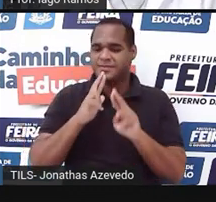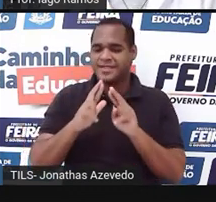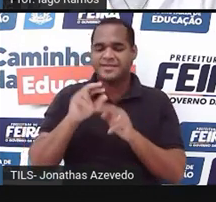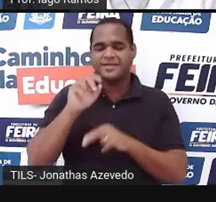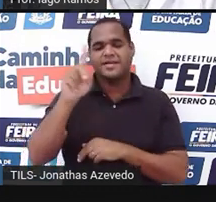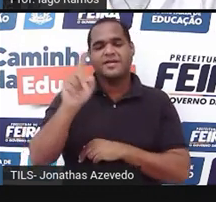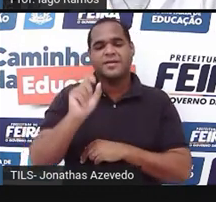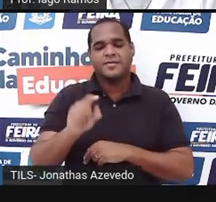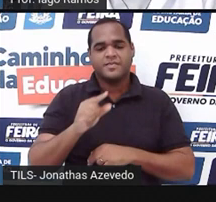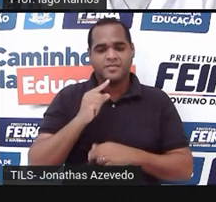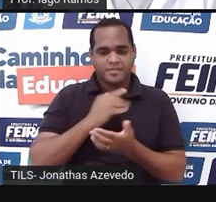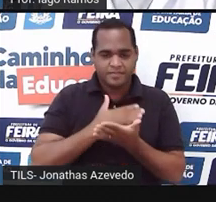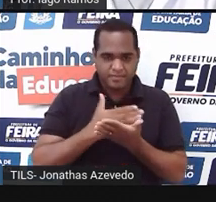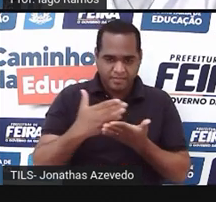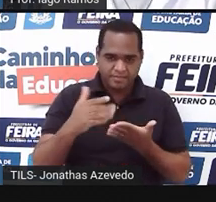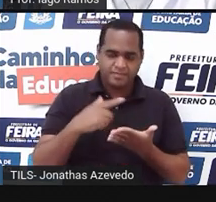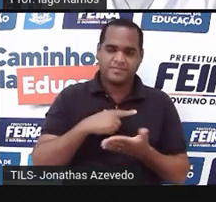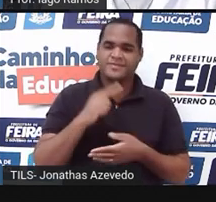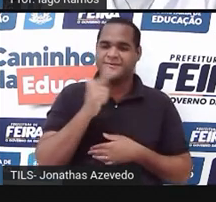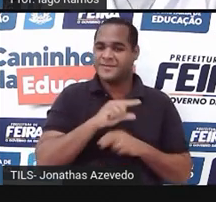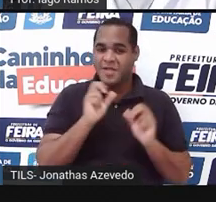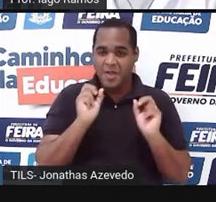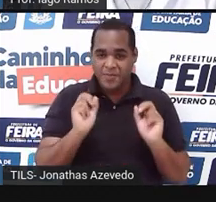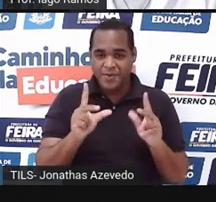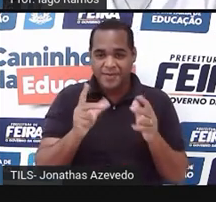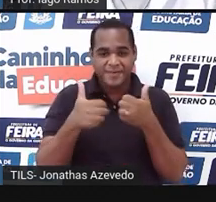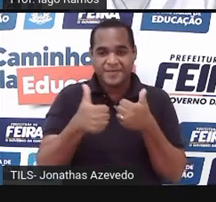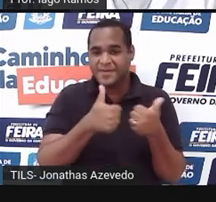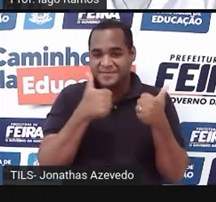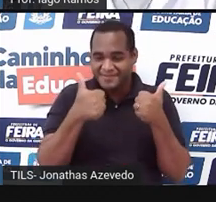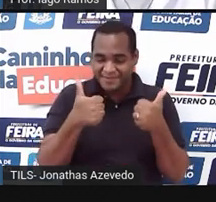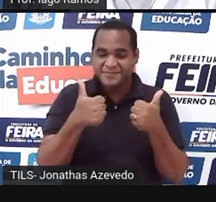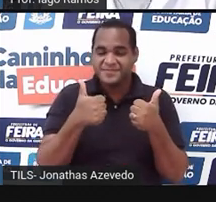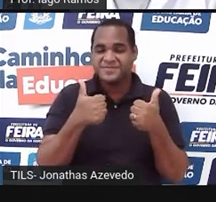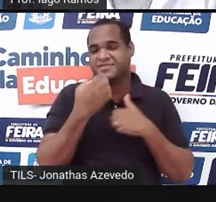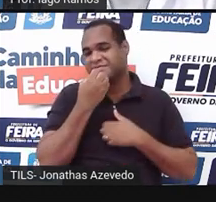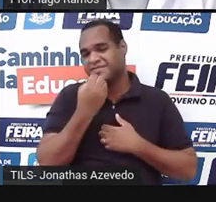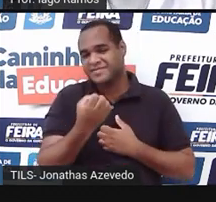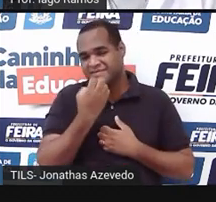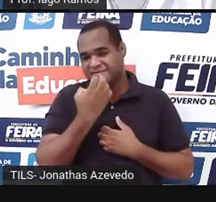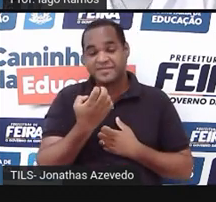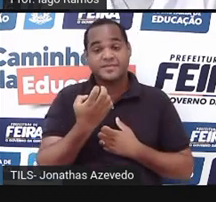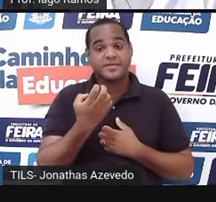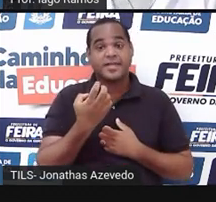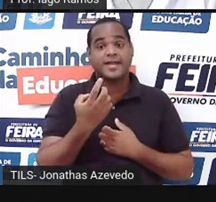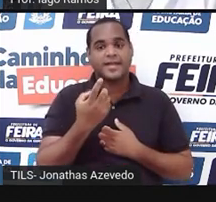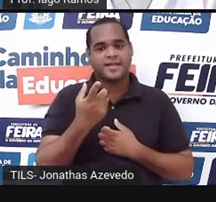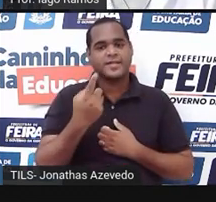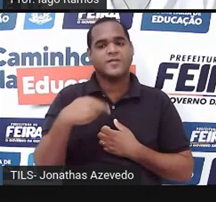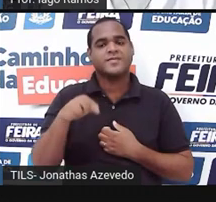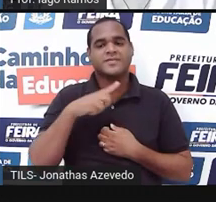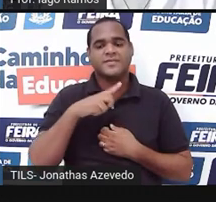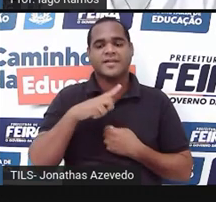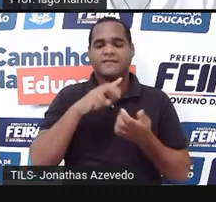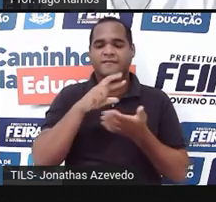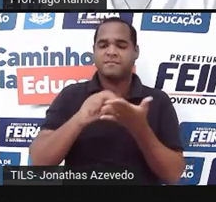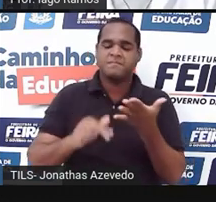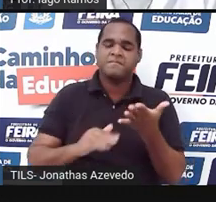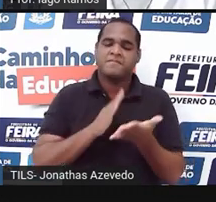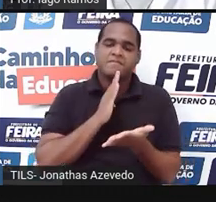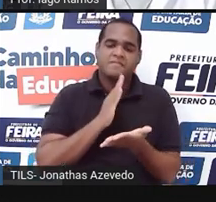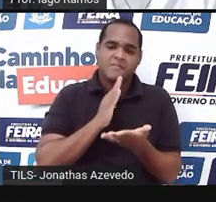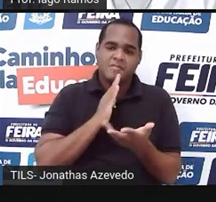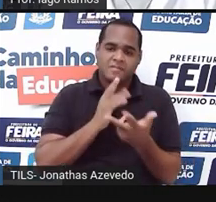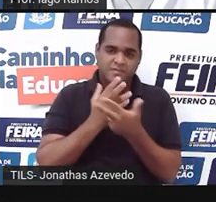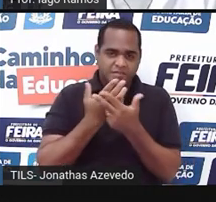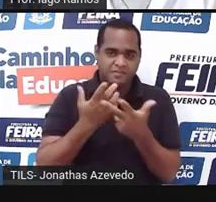começou a resolver essas equações tudo bom tudo beleza então a gente já né já tem bastante conhecimento